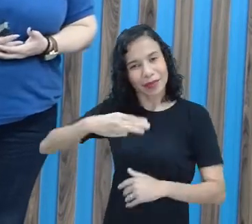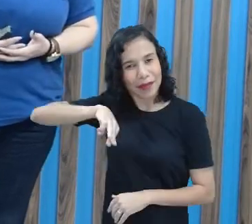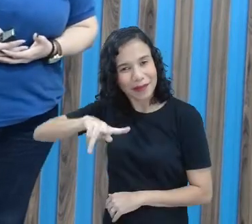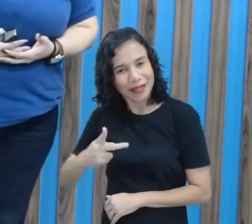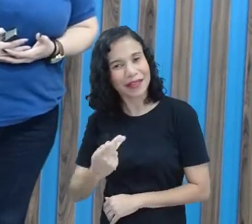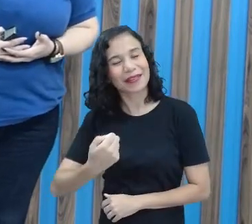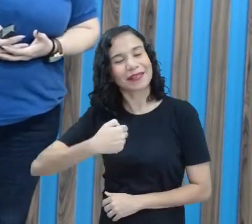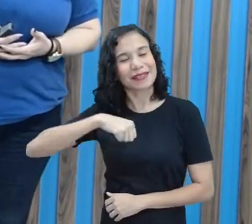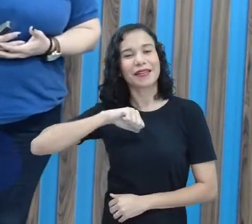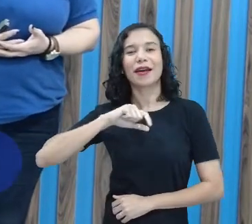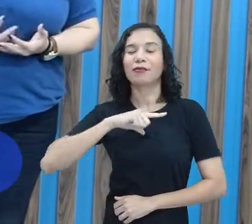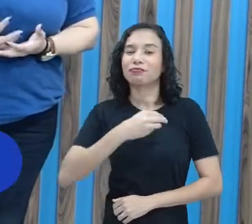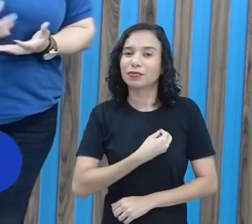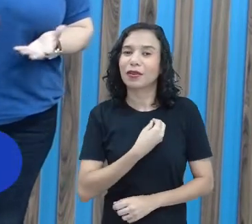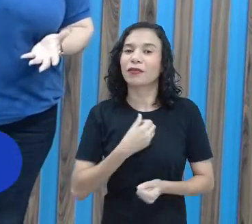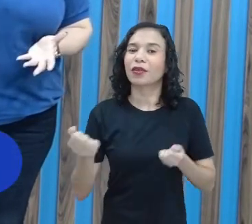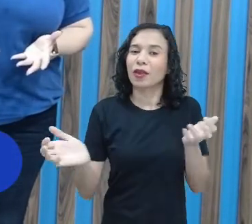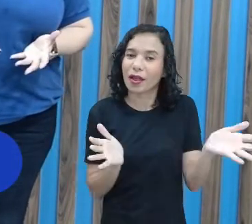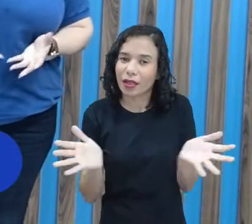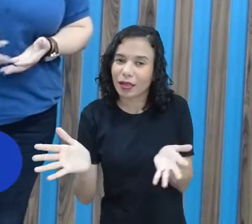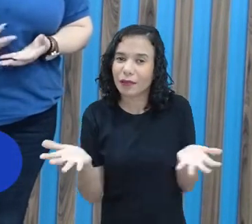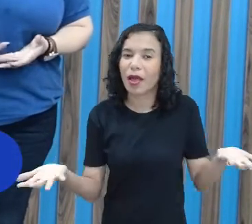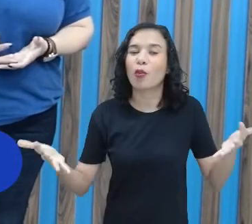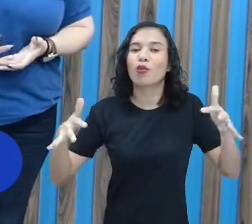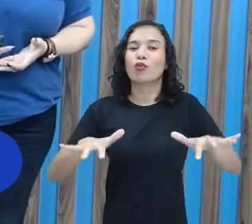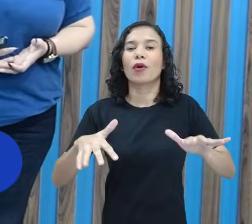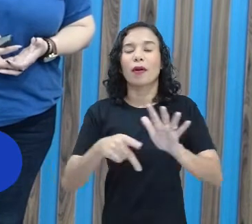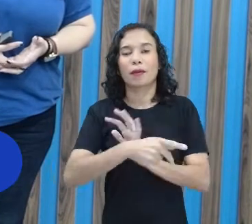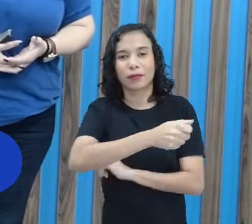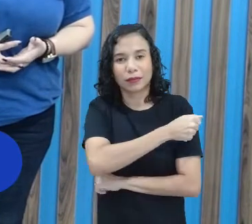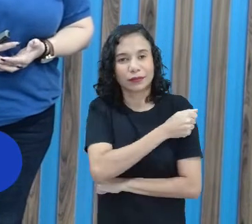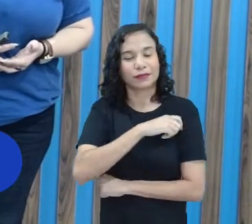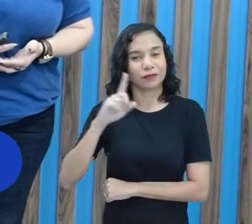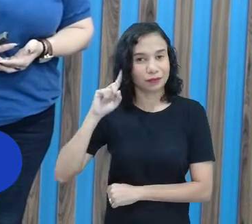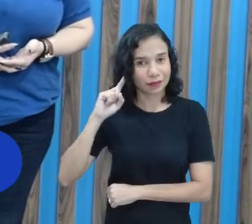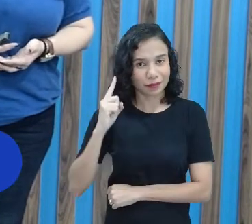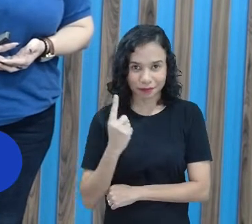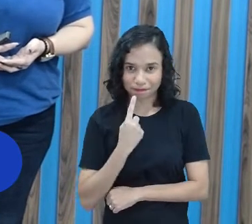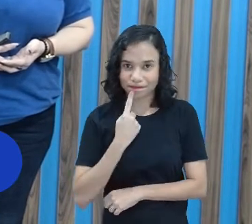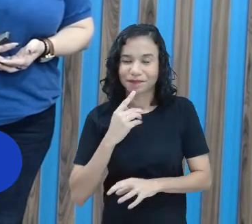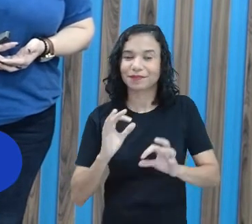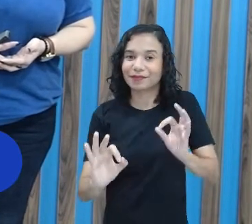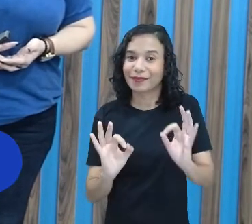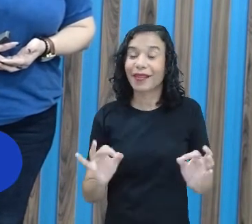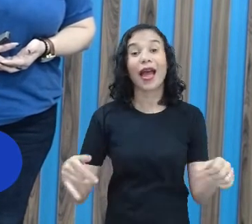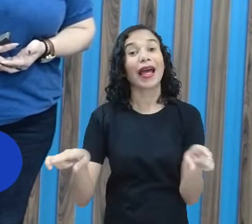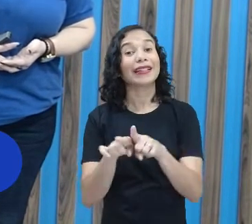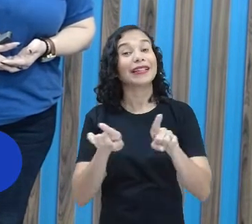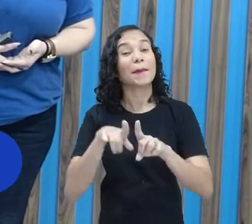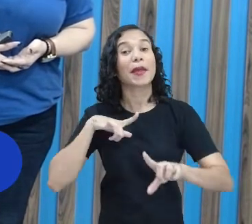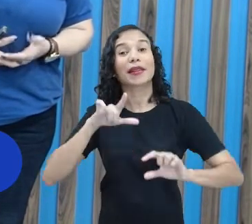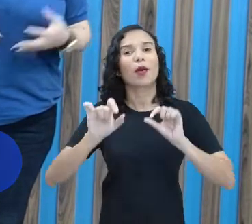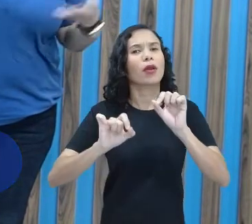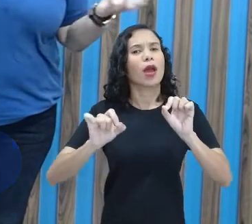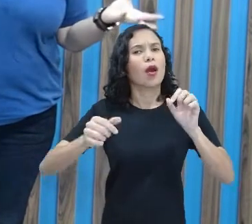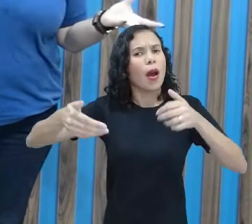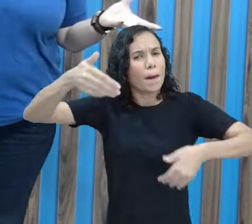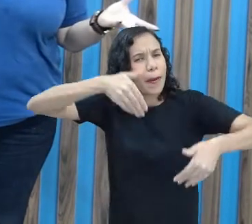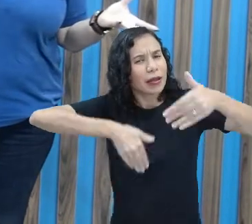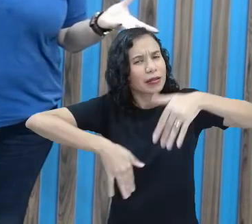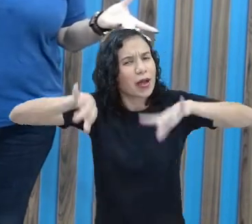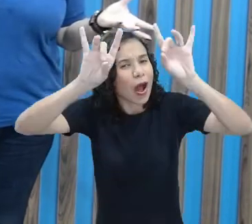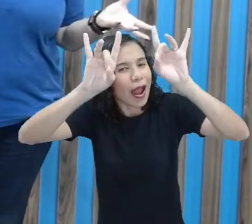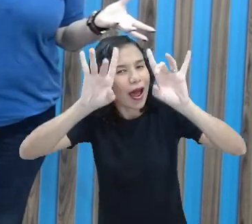intérprete de Libras, fazendo essa acessibilidade aí aos estudantes surdos, né? E também uma participação